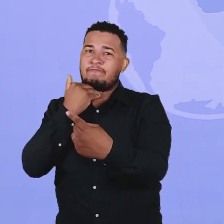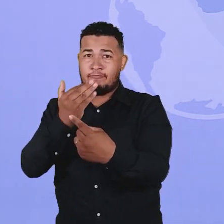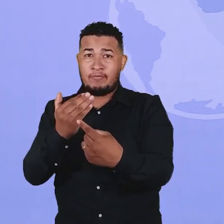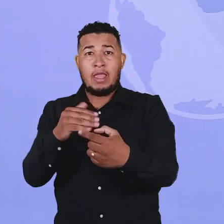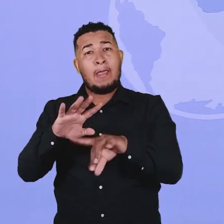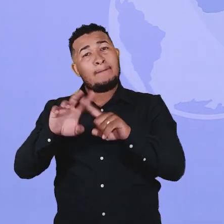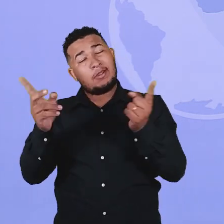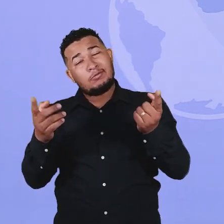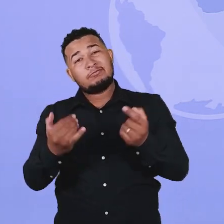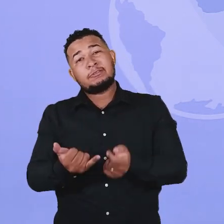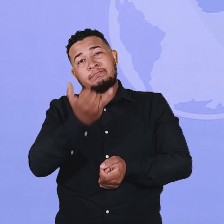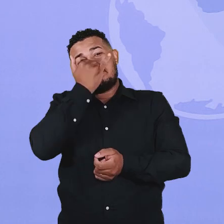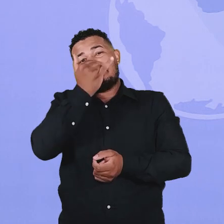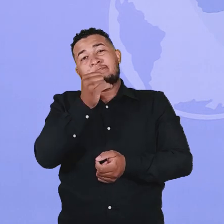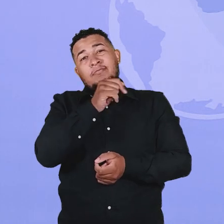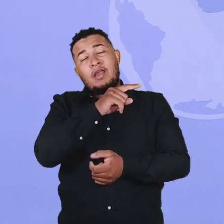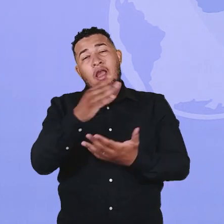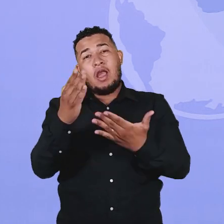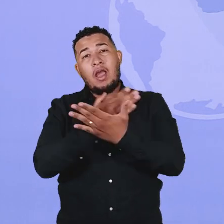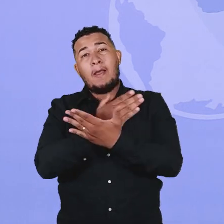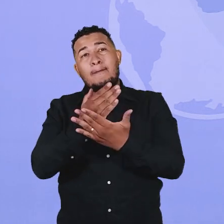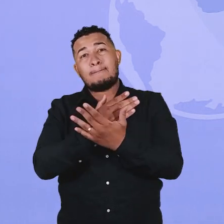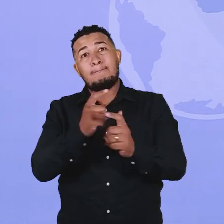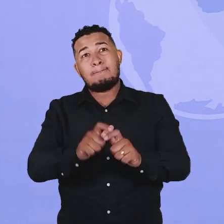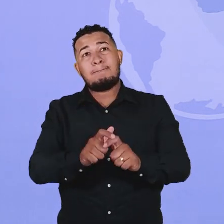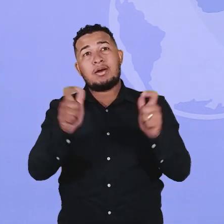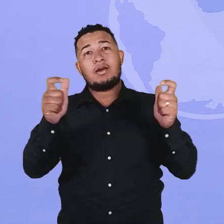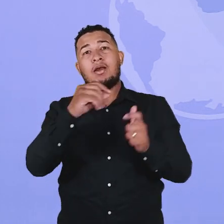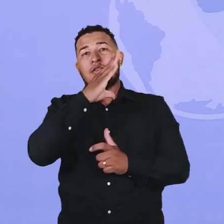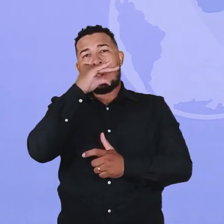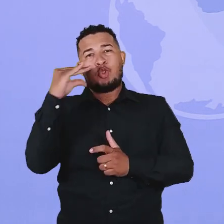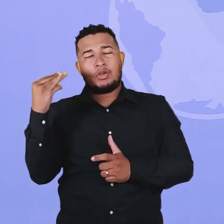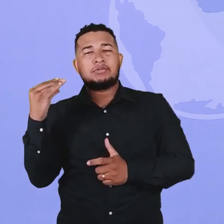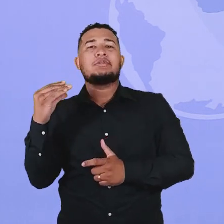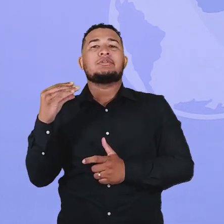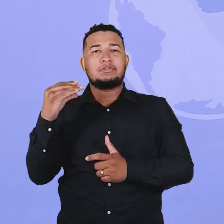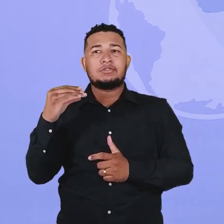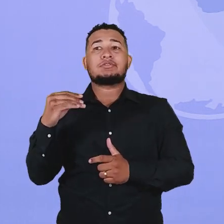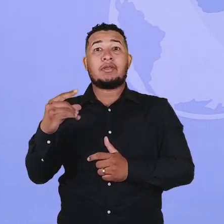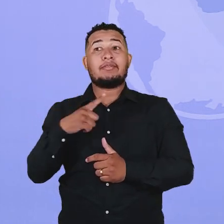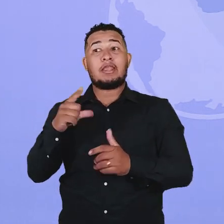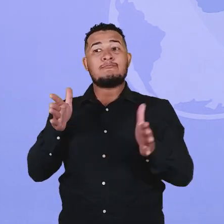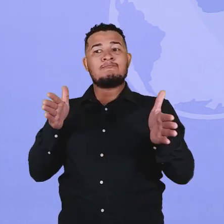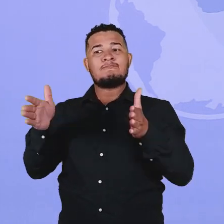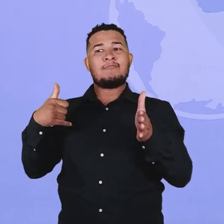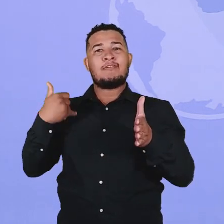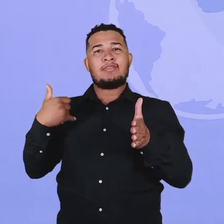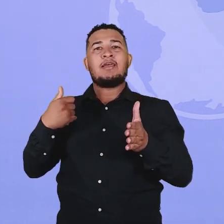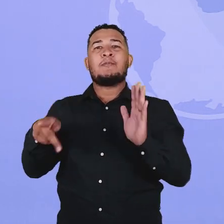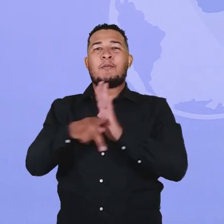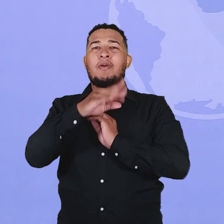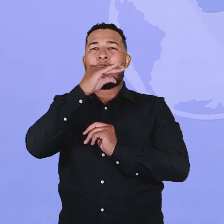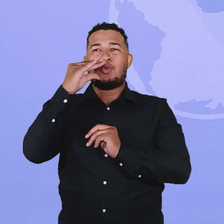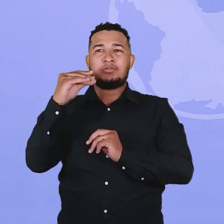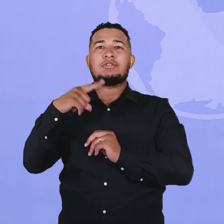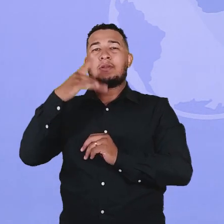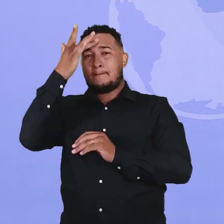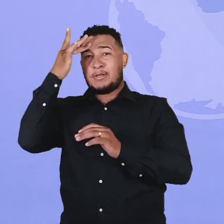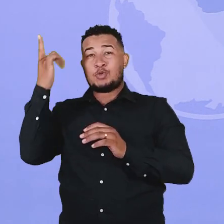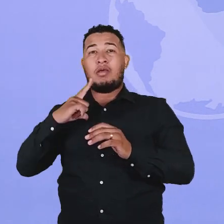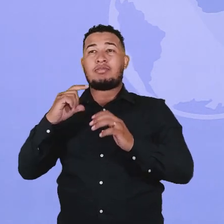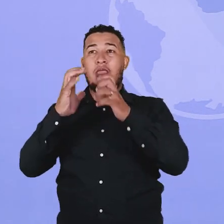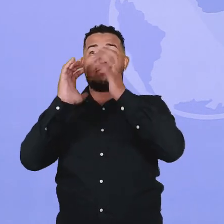né, nossos adolescentes, vocês alunos que estão vendo, a maioria dos transtornos alimentares ocorre nesta faixa